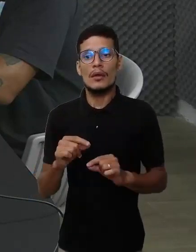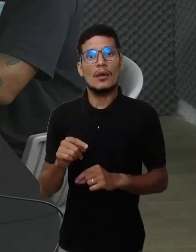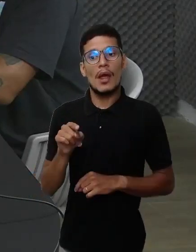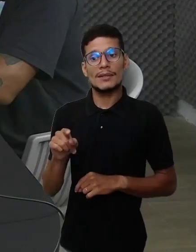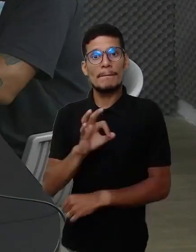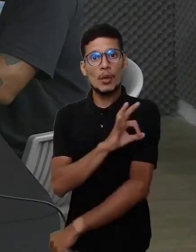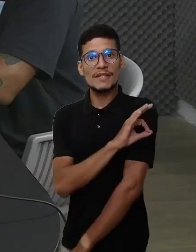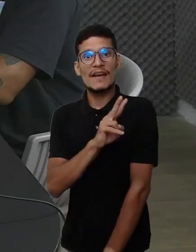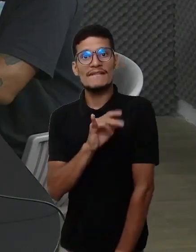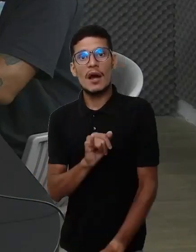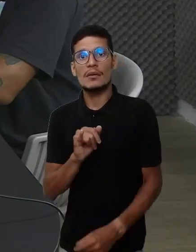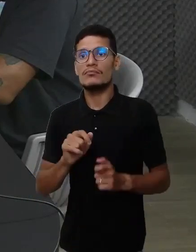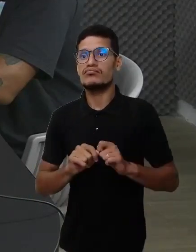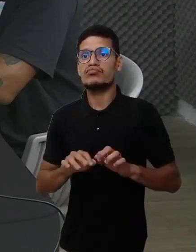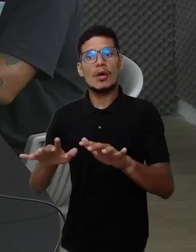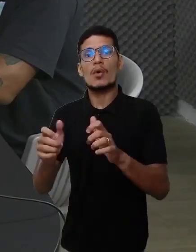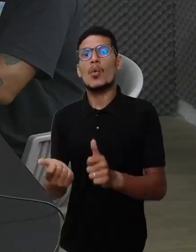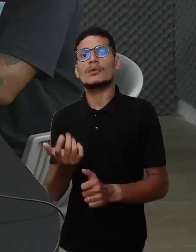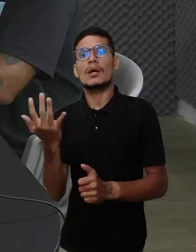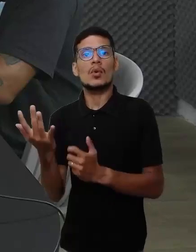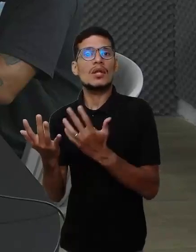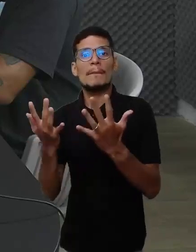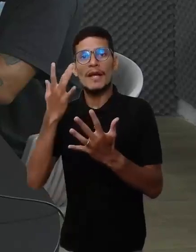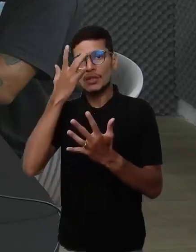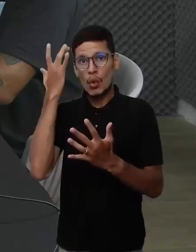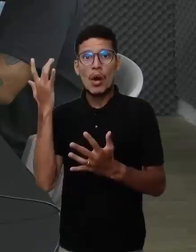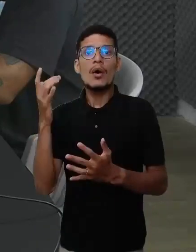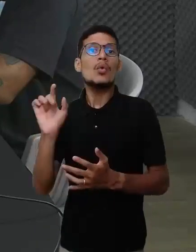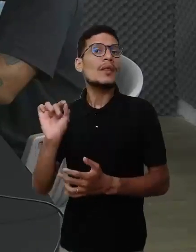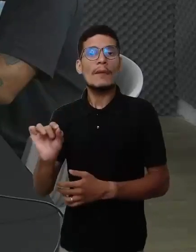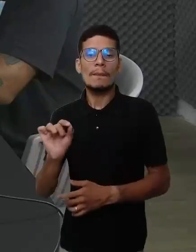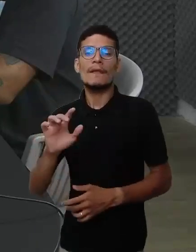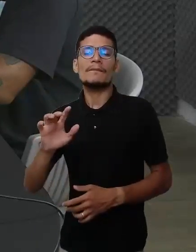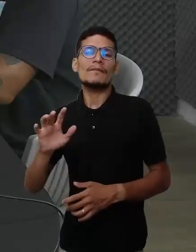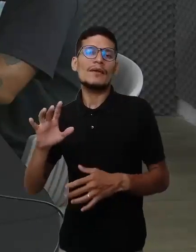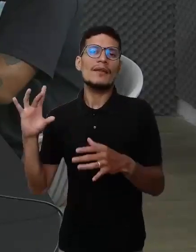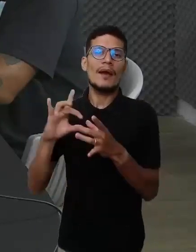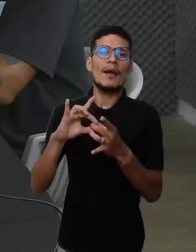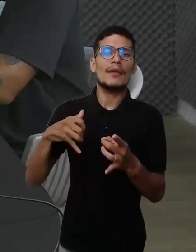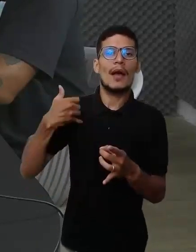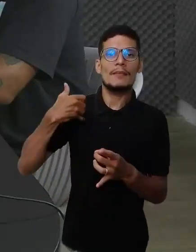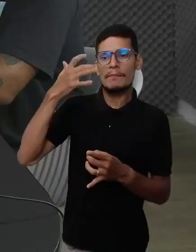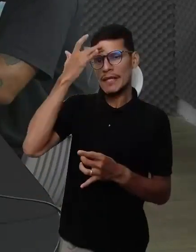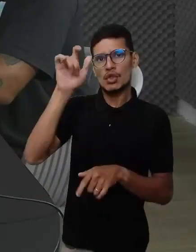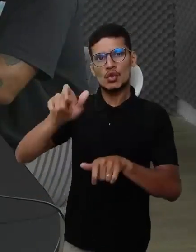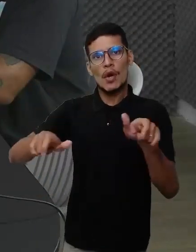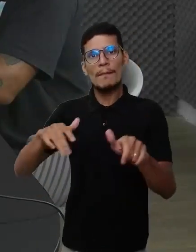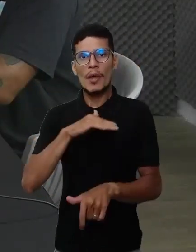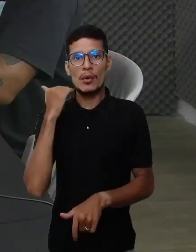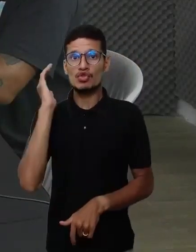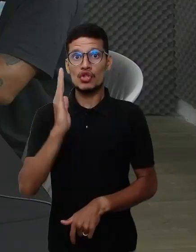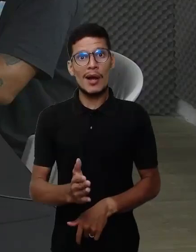vai matar a quantidade de pessoas equivalente à idade daquele sujeito que morreu. Isso existe dessa forma, isso é quase